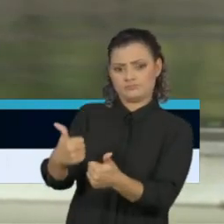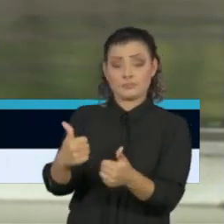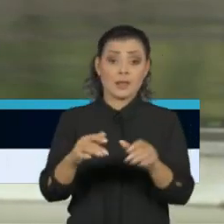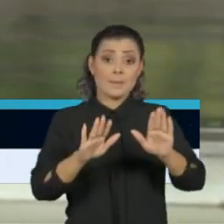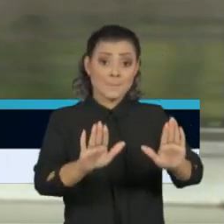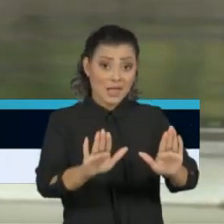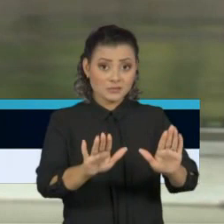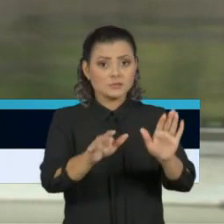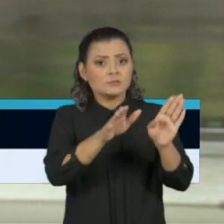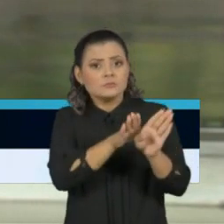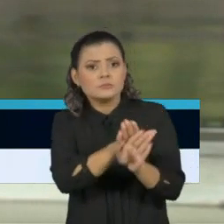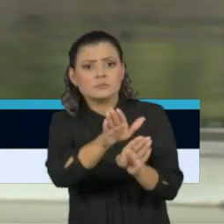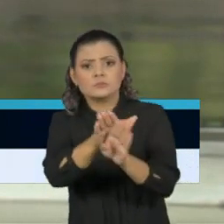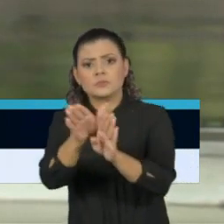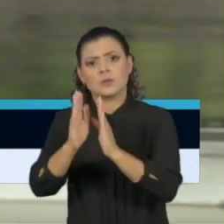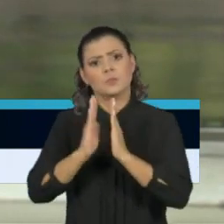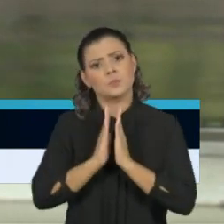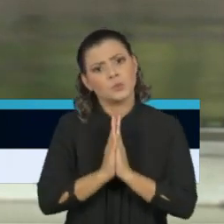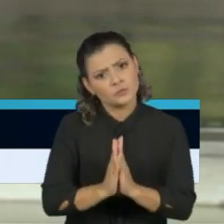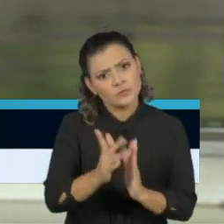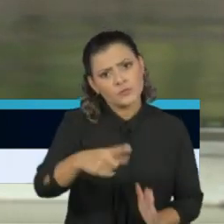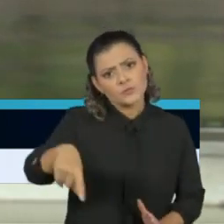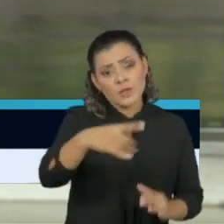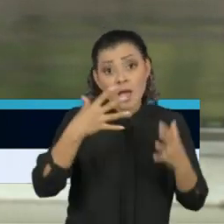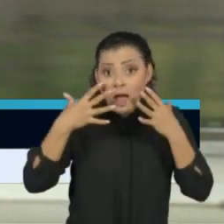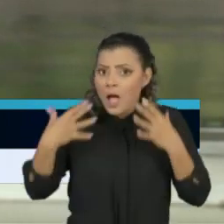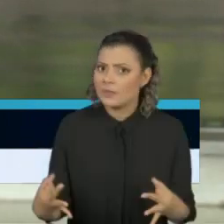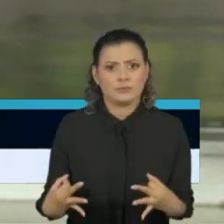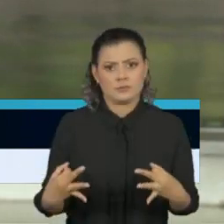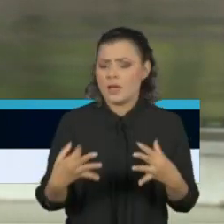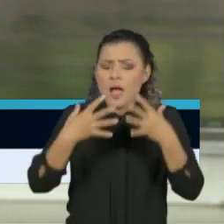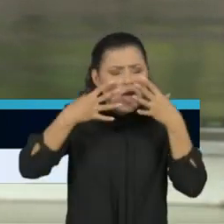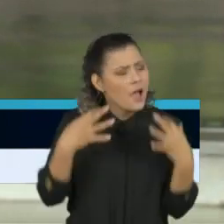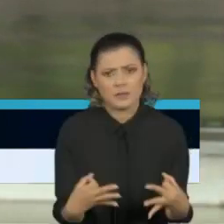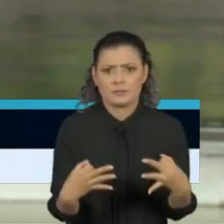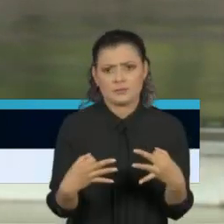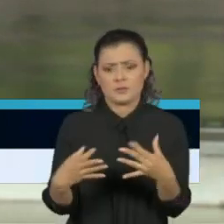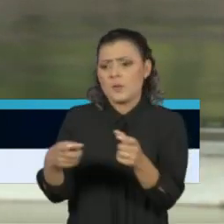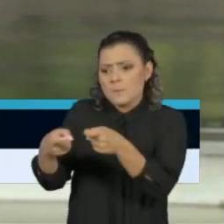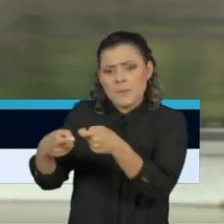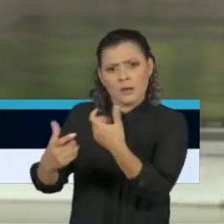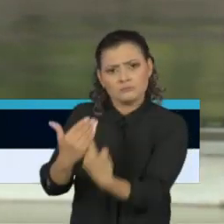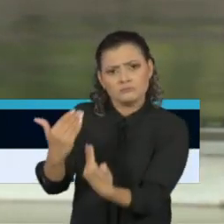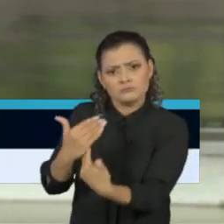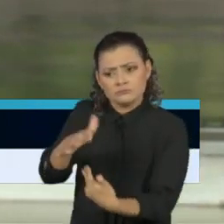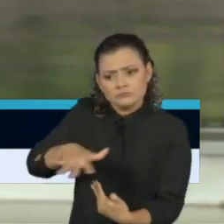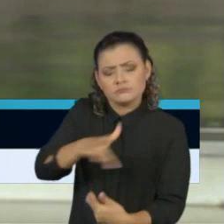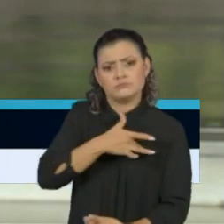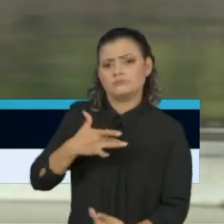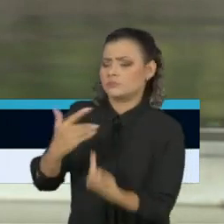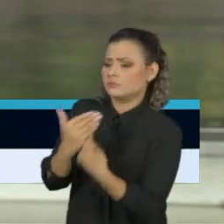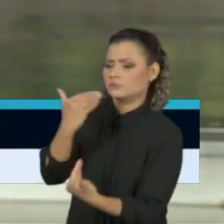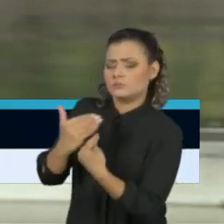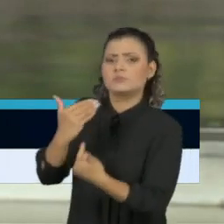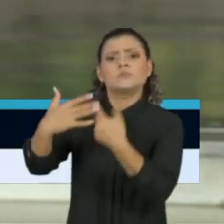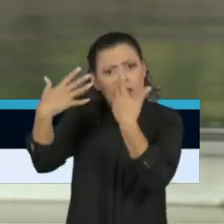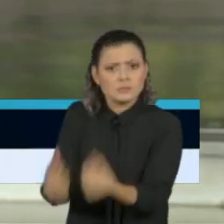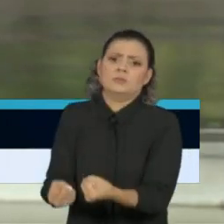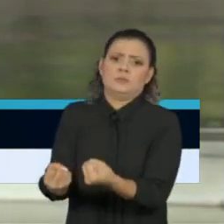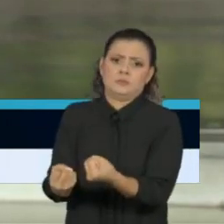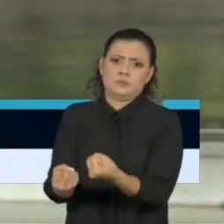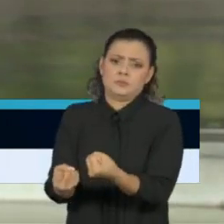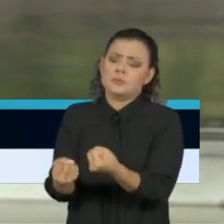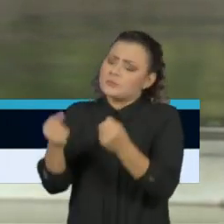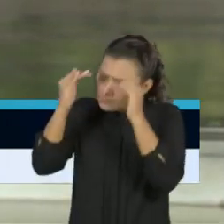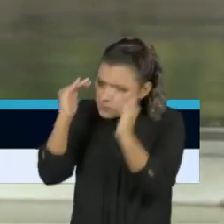pessoas: escutem e atendam às recomendações médicas, atendam às recomendações de